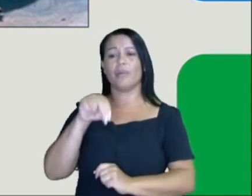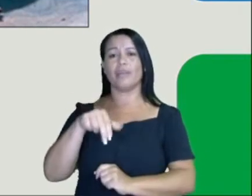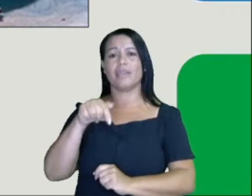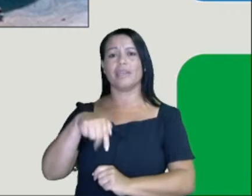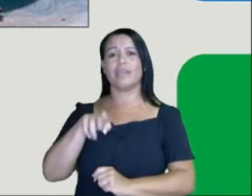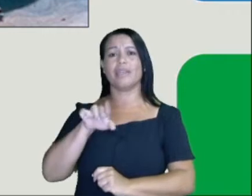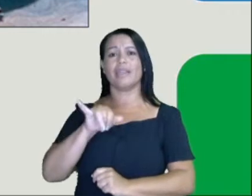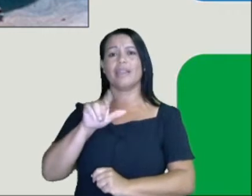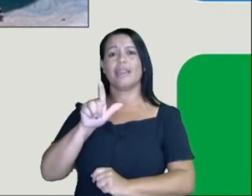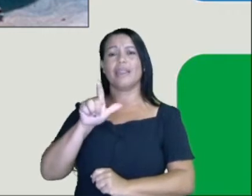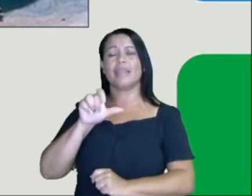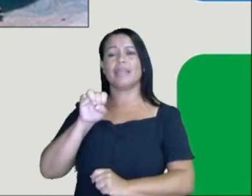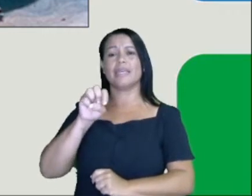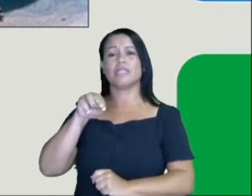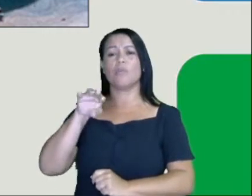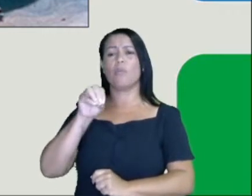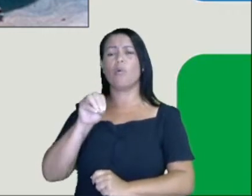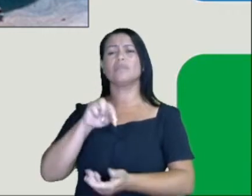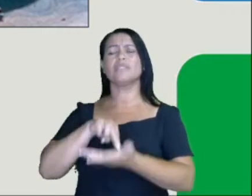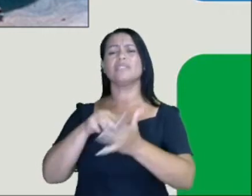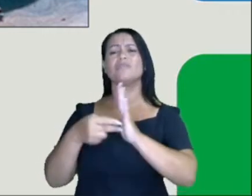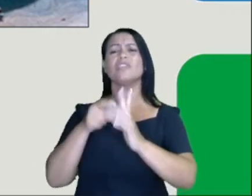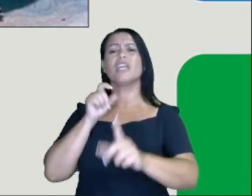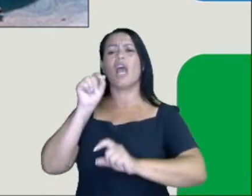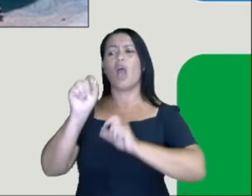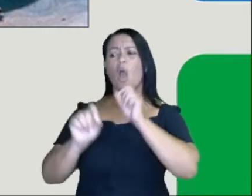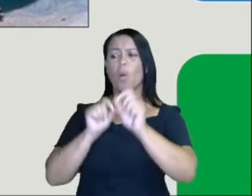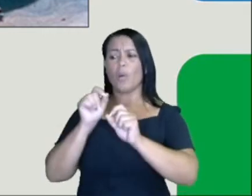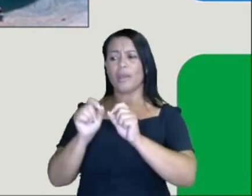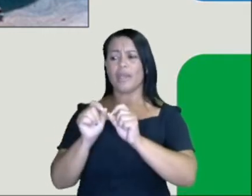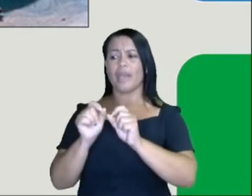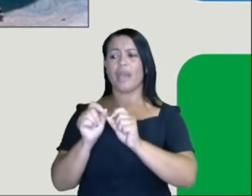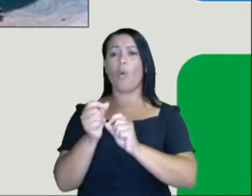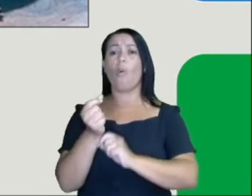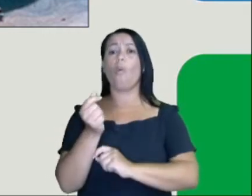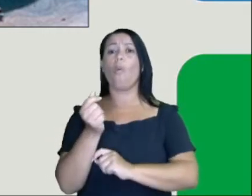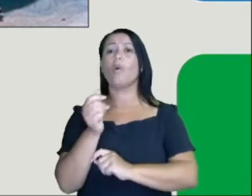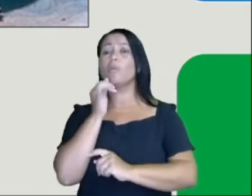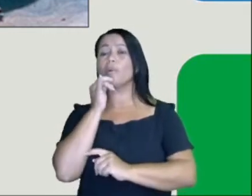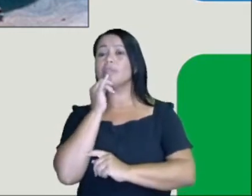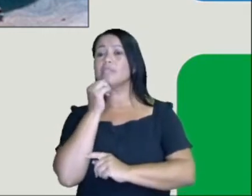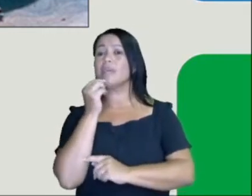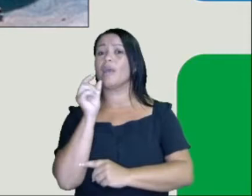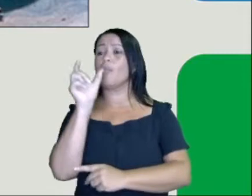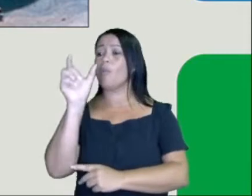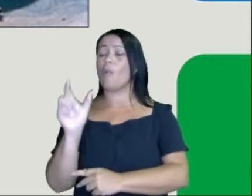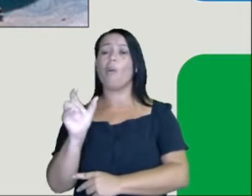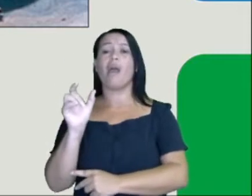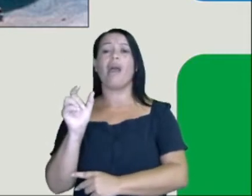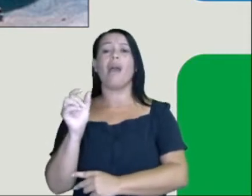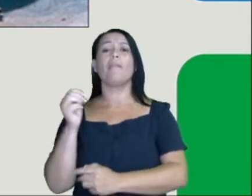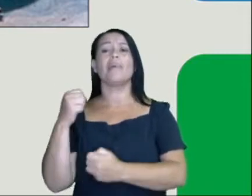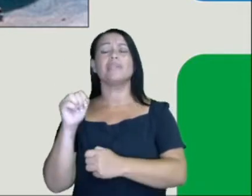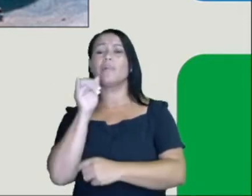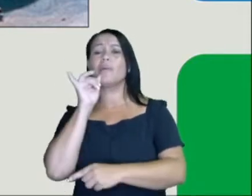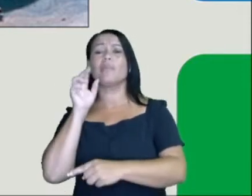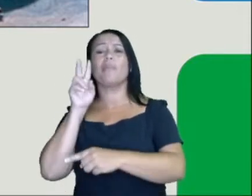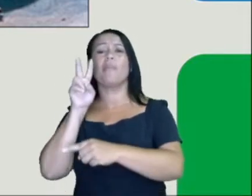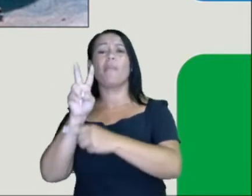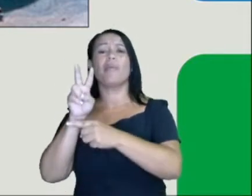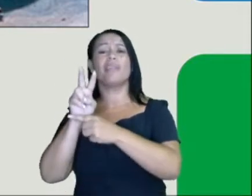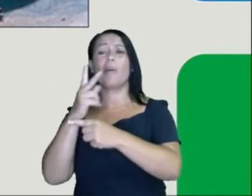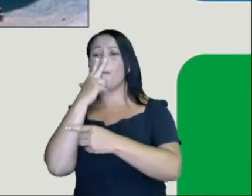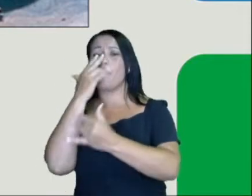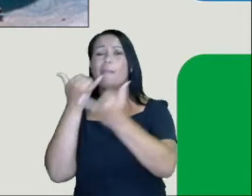inquilinismo. É o inquilino. É quando uma espécie usa a outra como abrigo, como casa. Então são plantas que